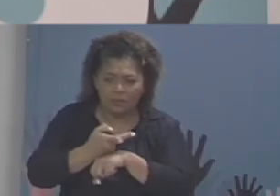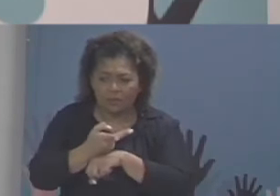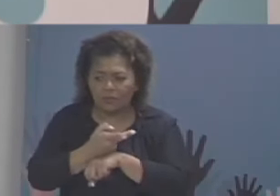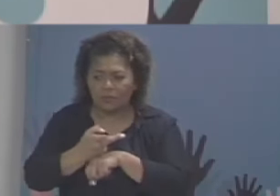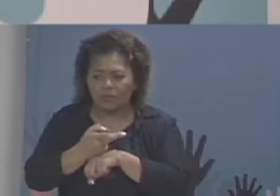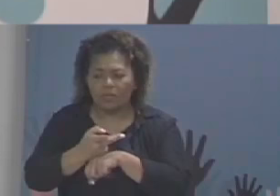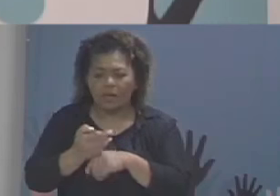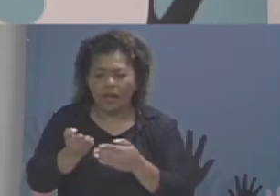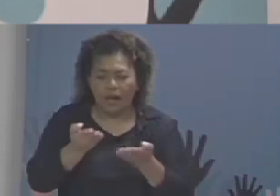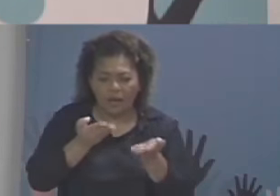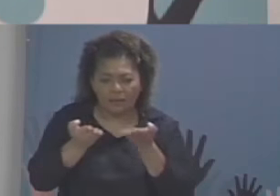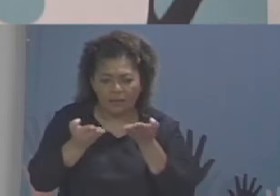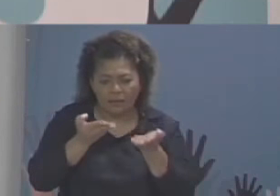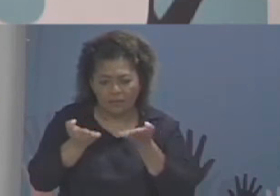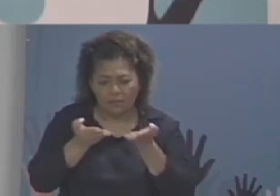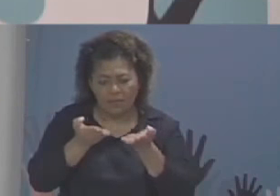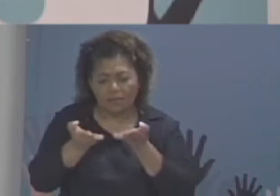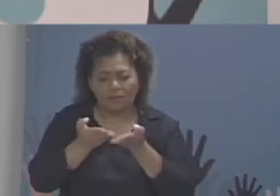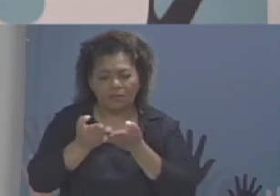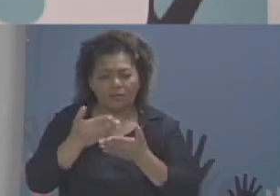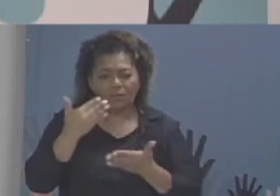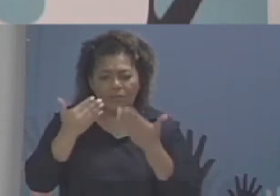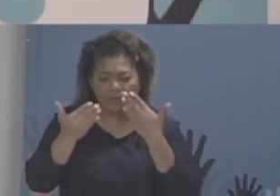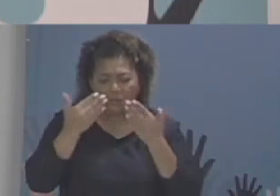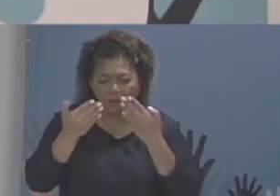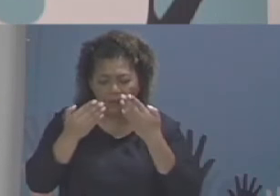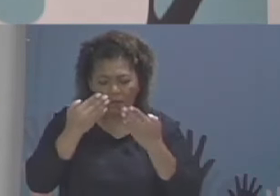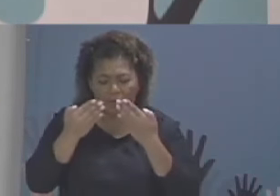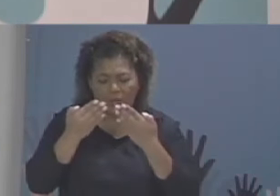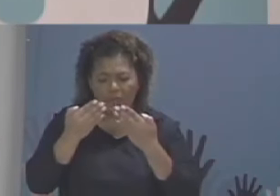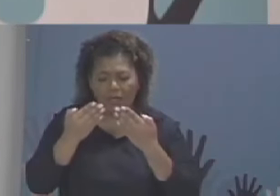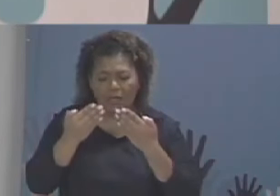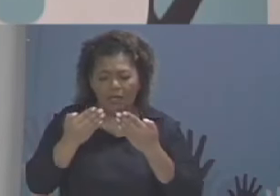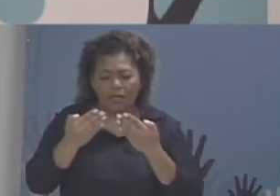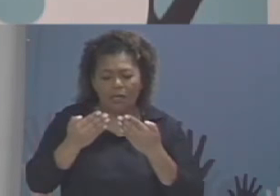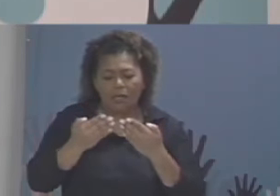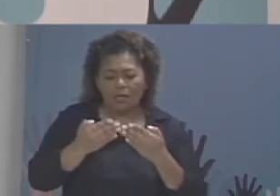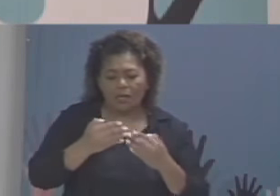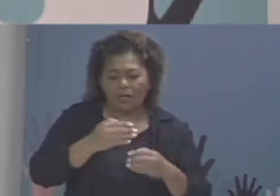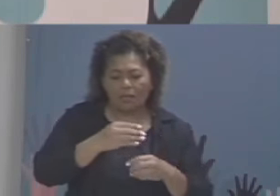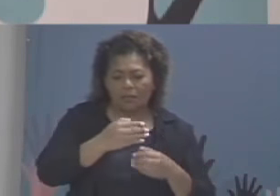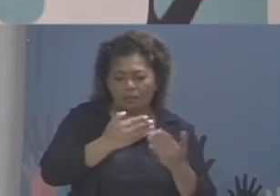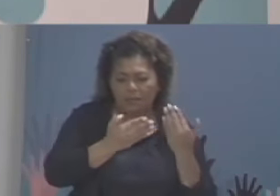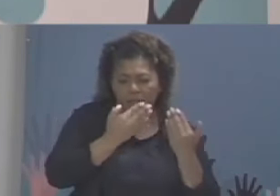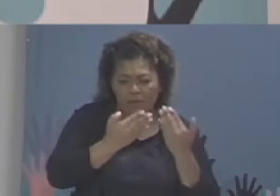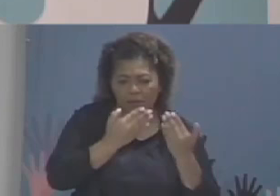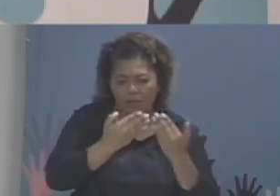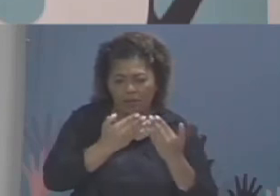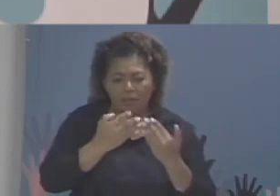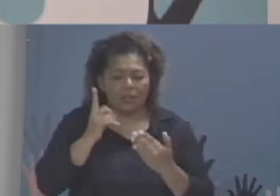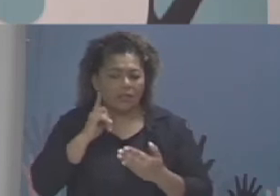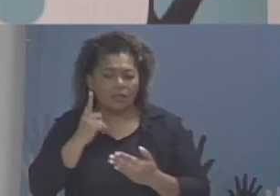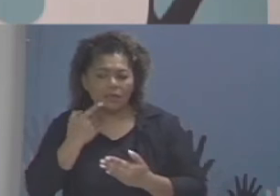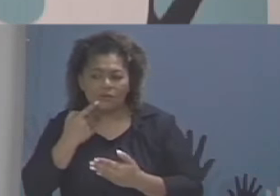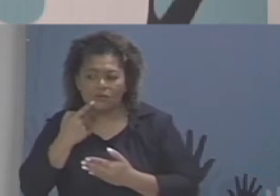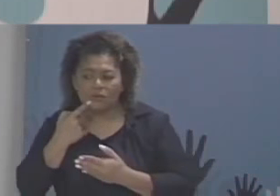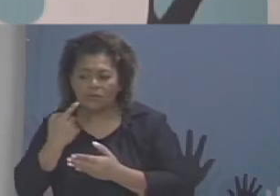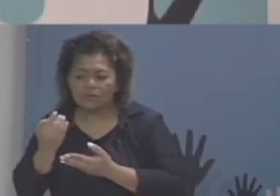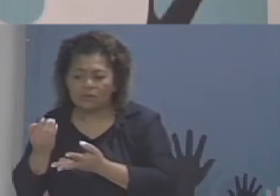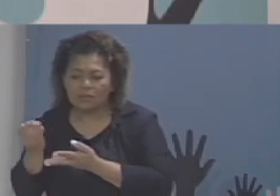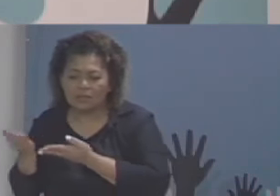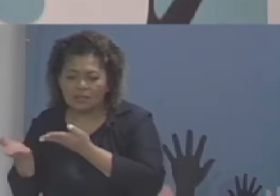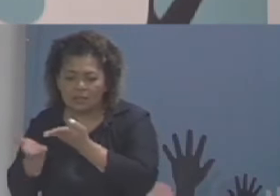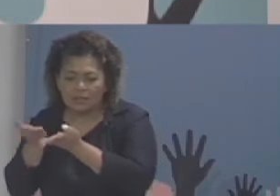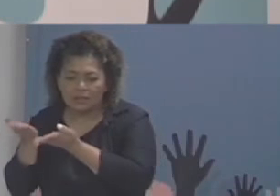não cabe um mediador, intérprete de Libras, na relação psicóloga-pessoa atendida. Edireuza Fernandes